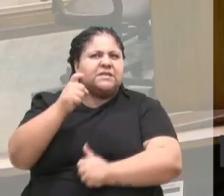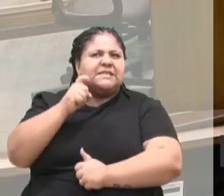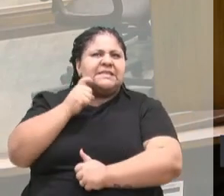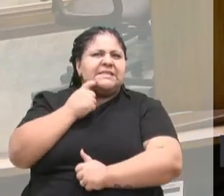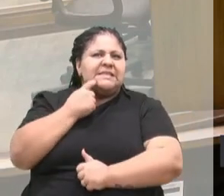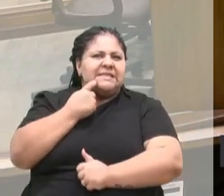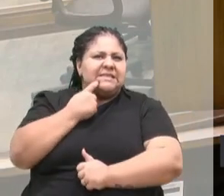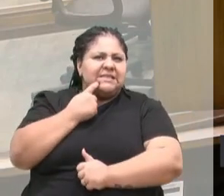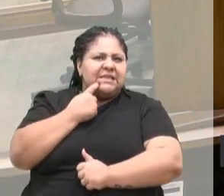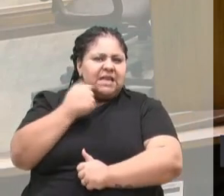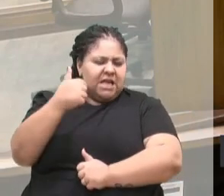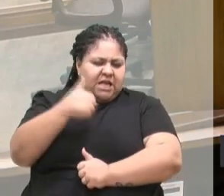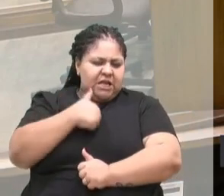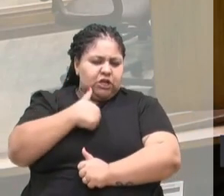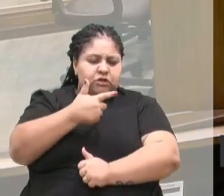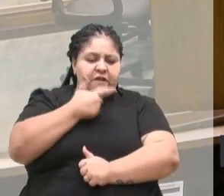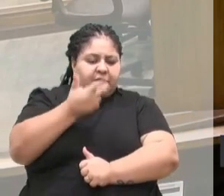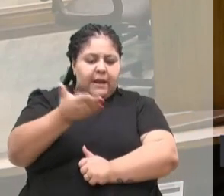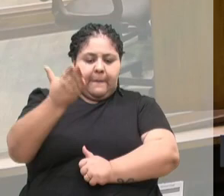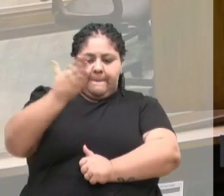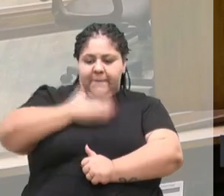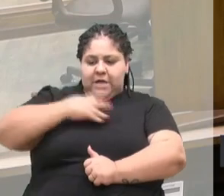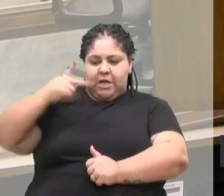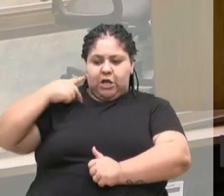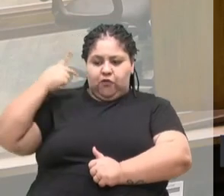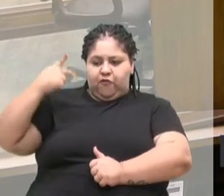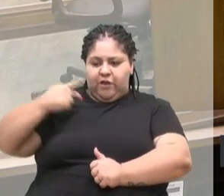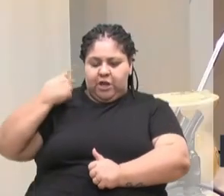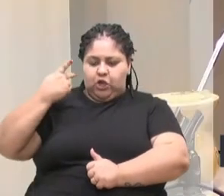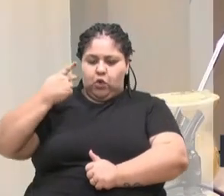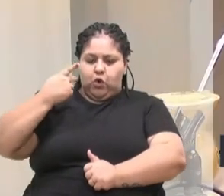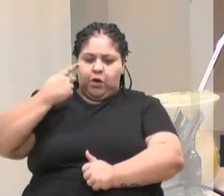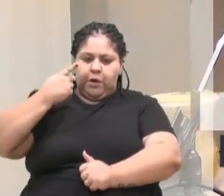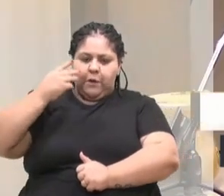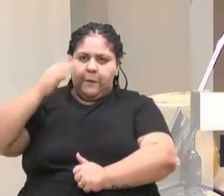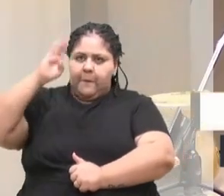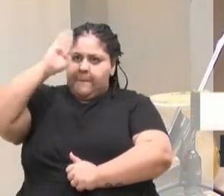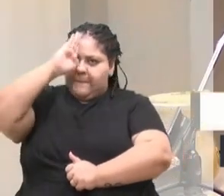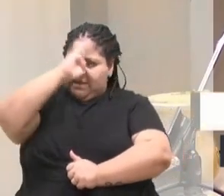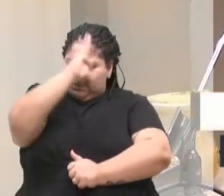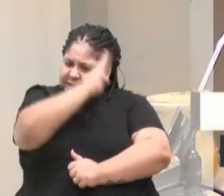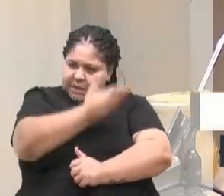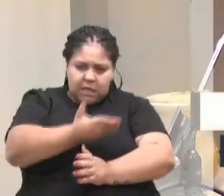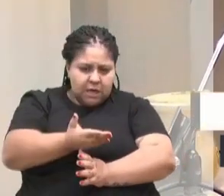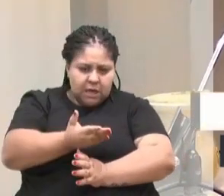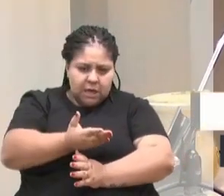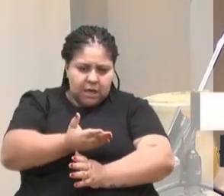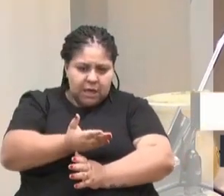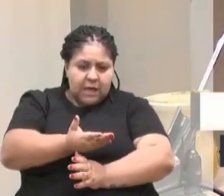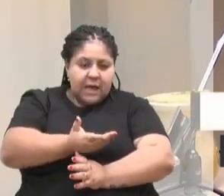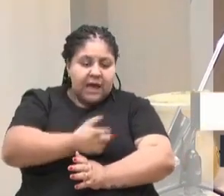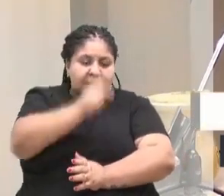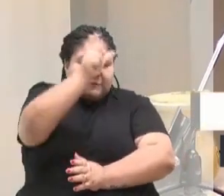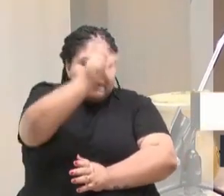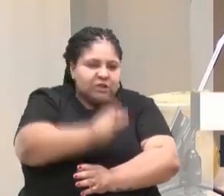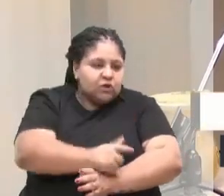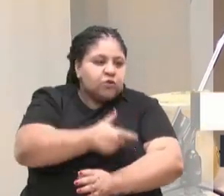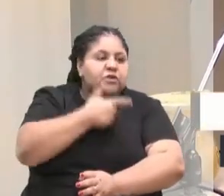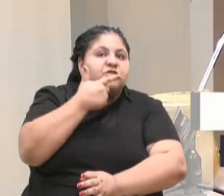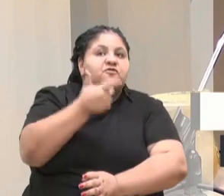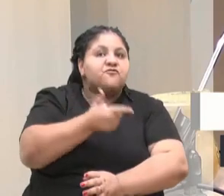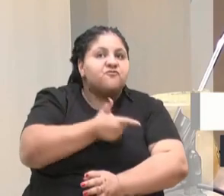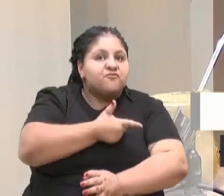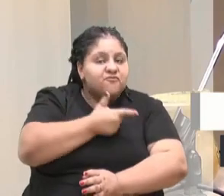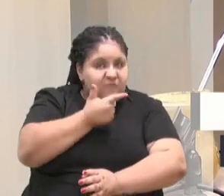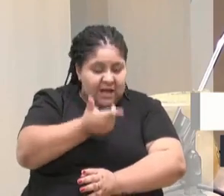é relato meu, do senhor, do vereador Bressan, é relato da população. Conversamos com o diretor, depois voltamos a conversar com o